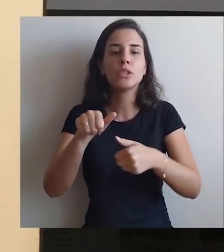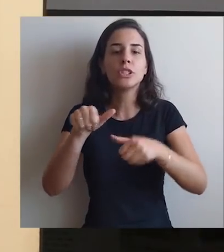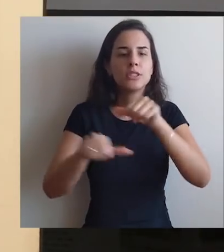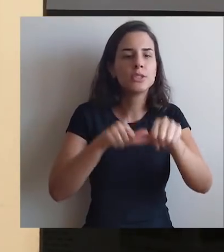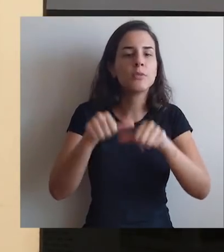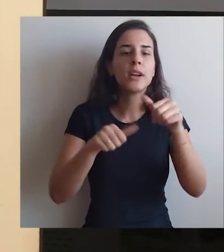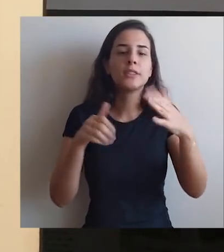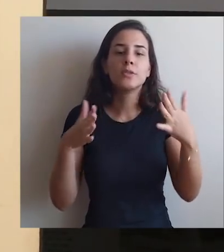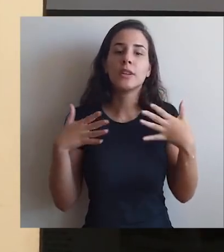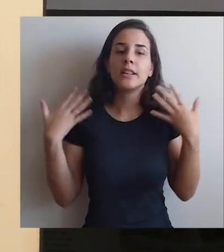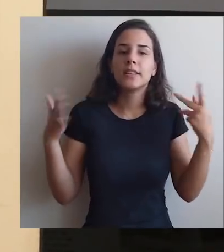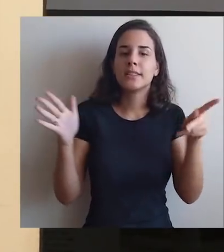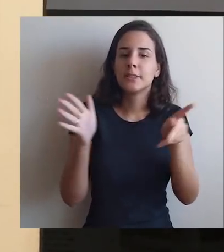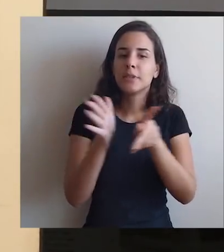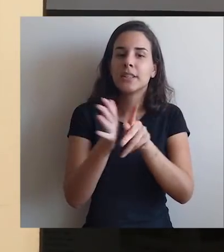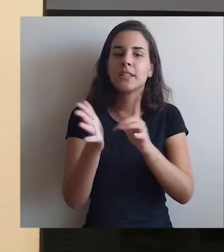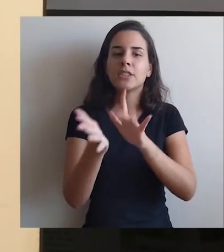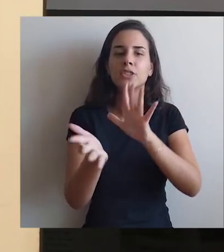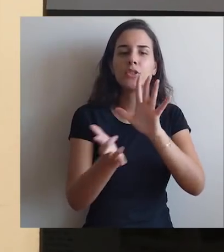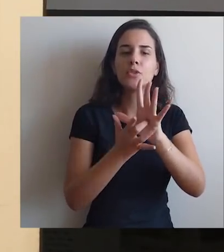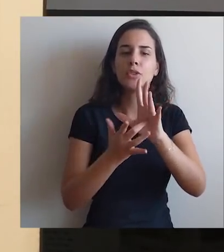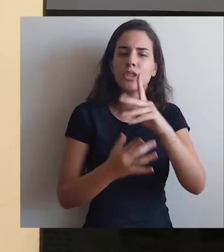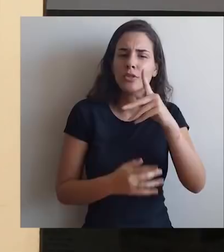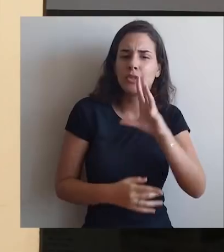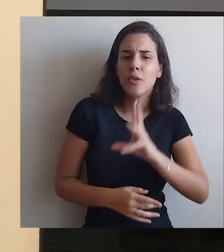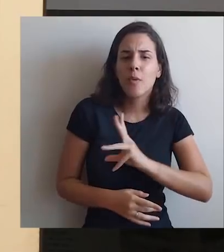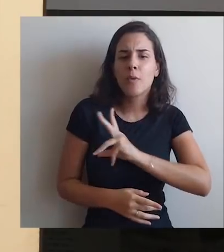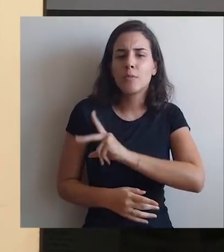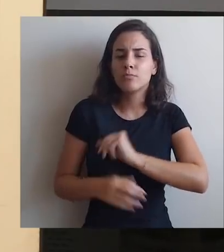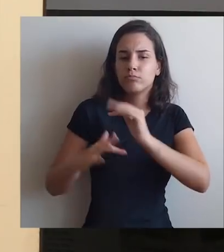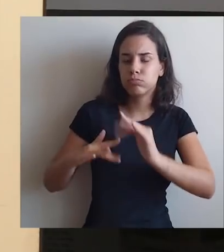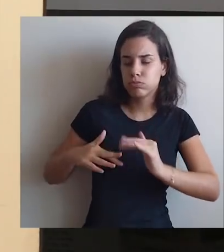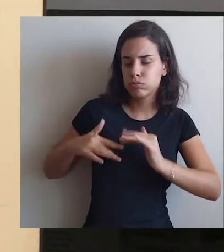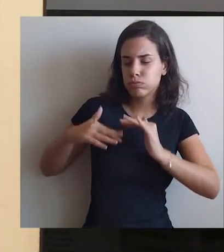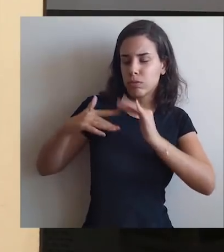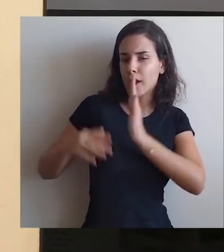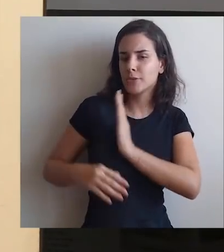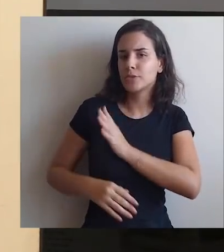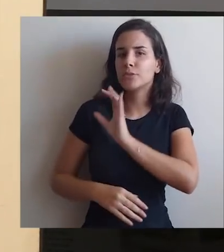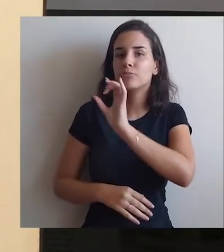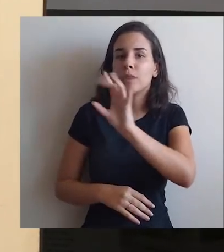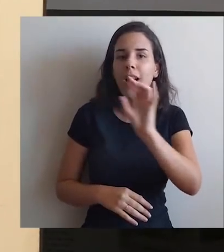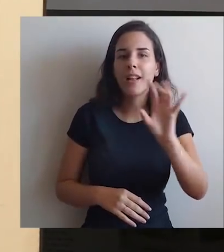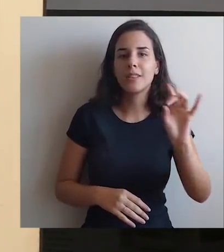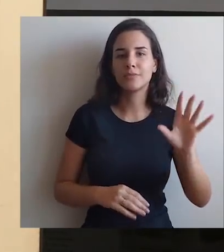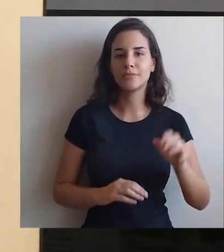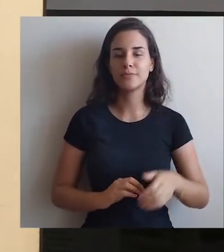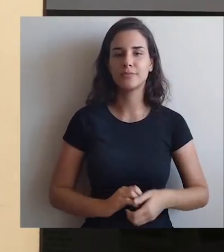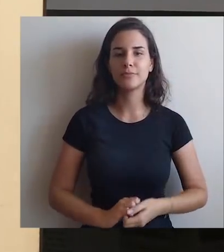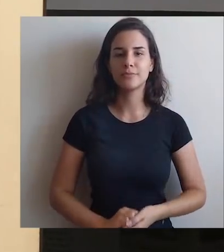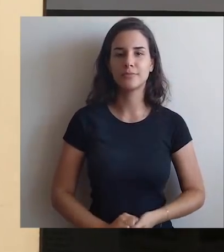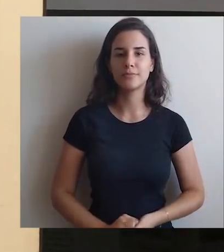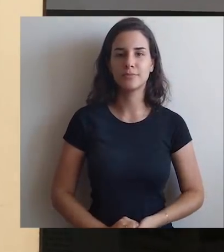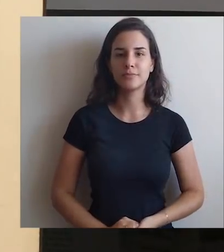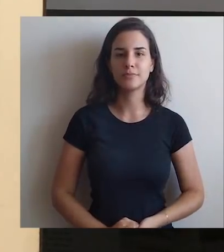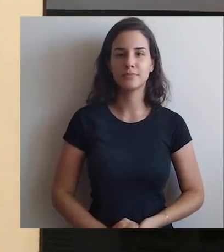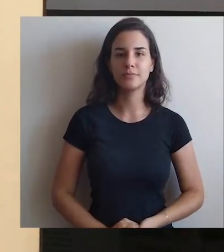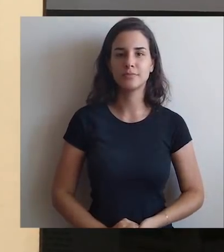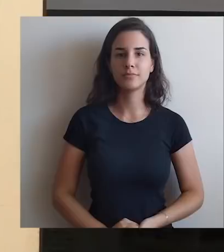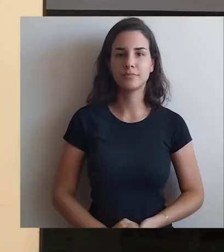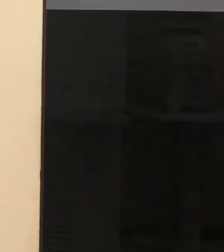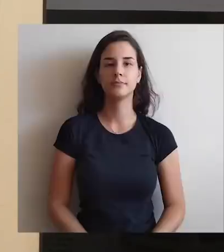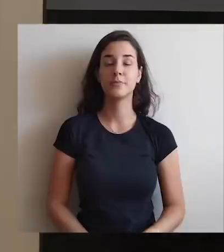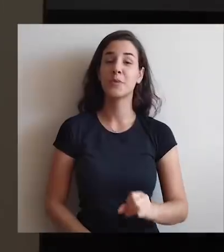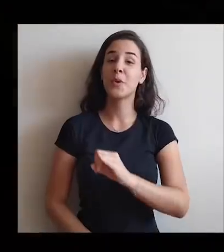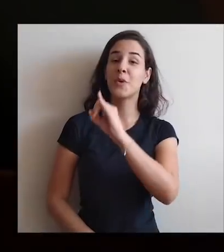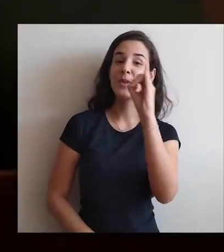Senhor tem feito e caminharemos para que o mundo seja transformado com a alegria de Cristo, que o amor dele encha cada